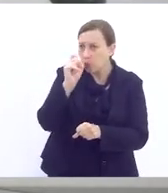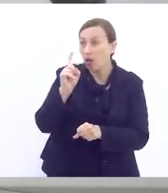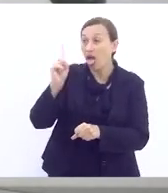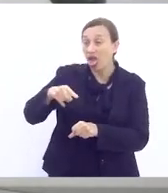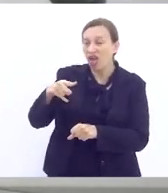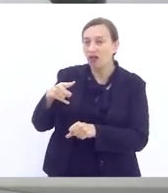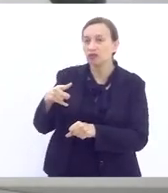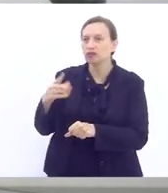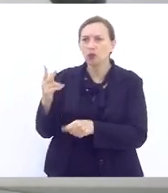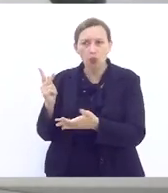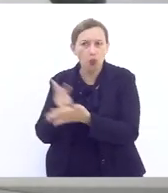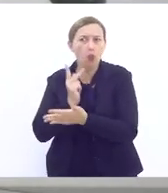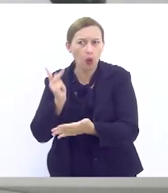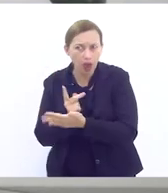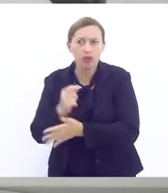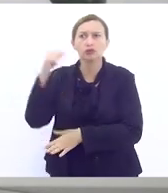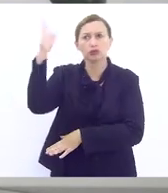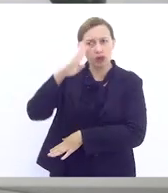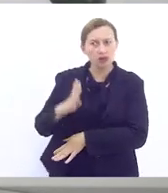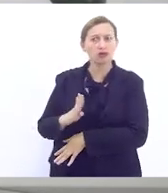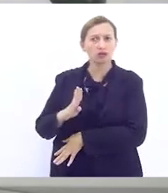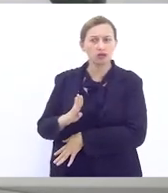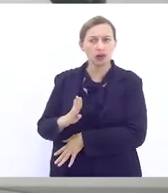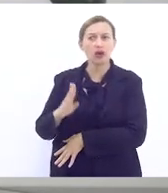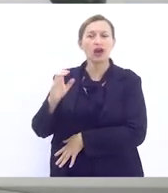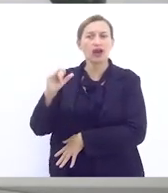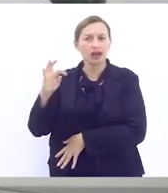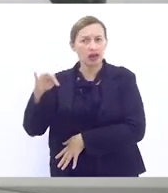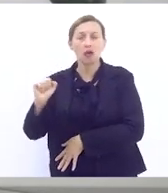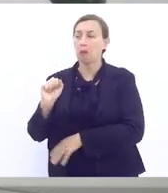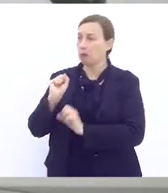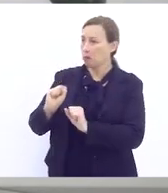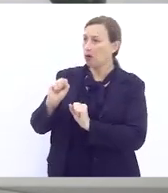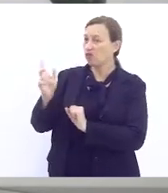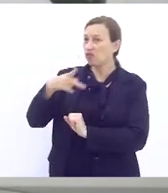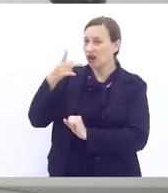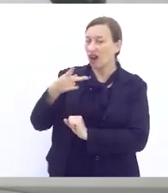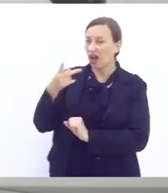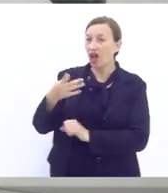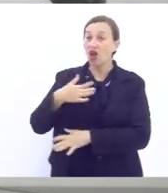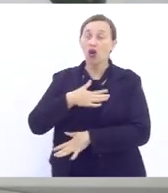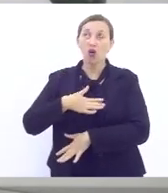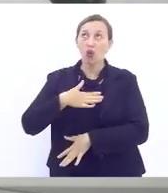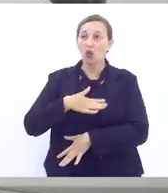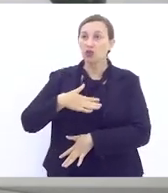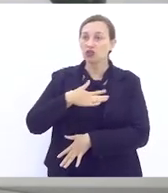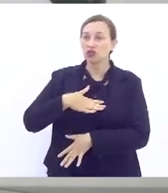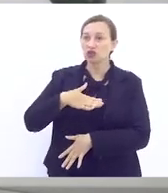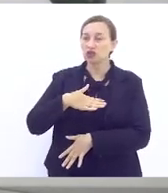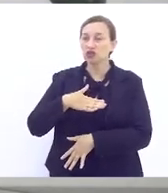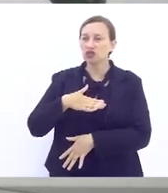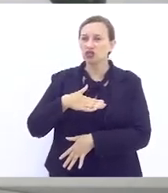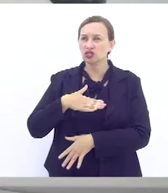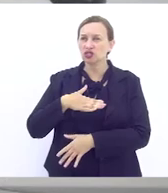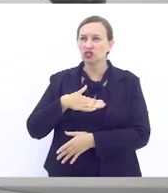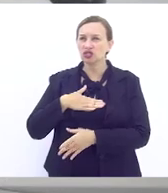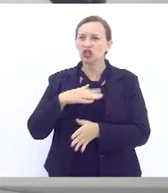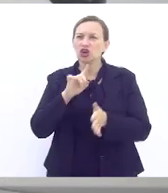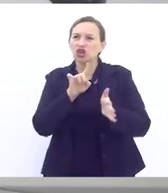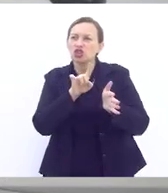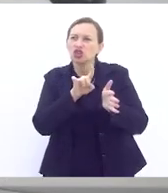um erro do brasileiro Olha aí tu pode confirmar isso gosta muito de cortar fio